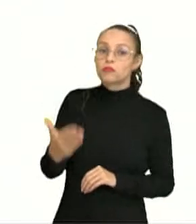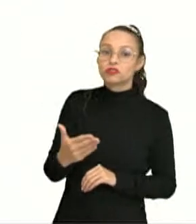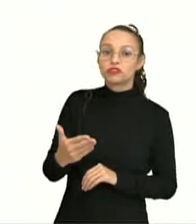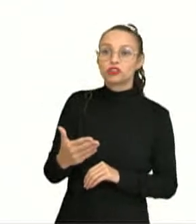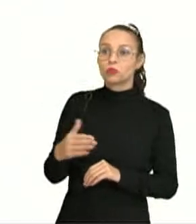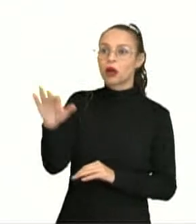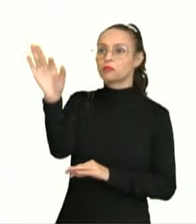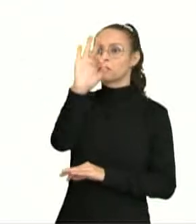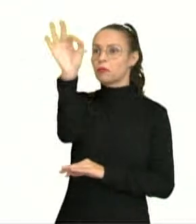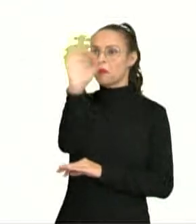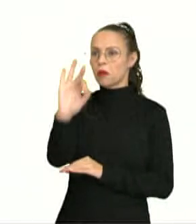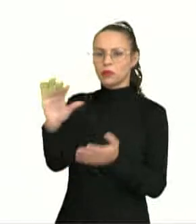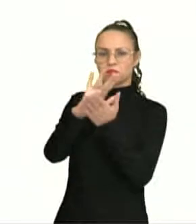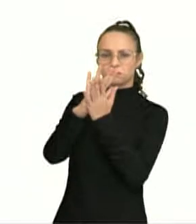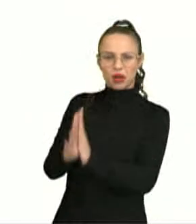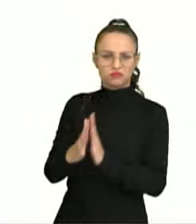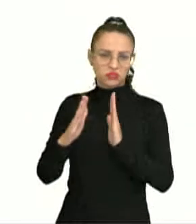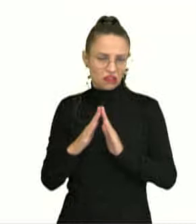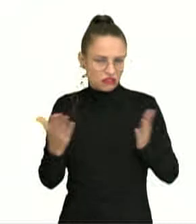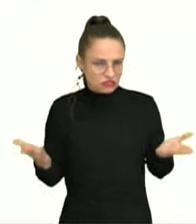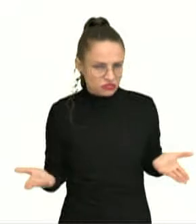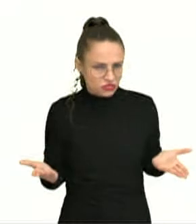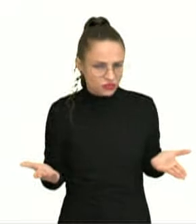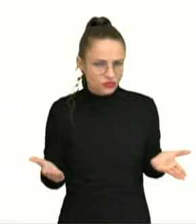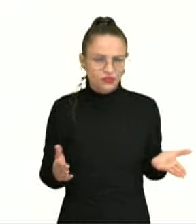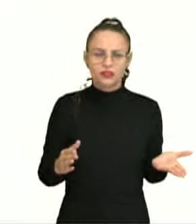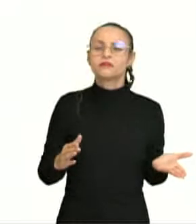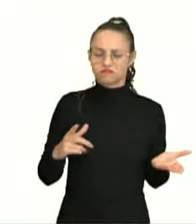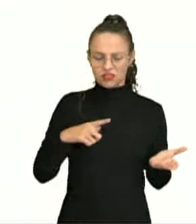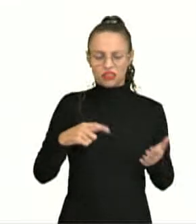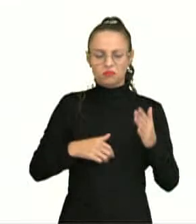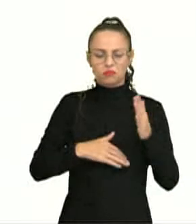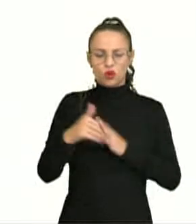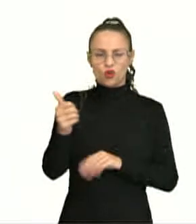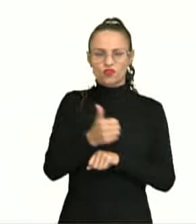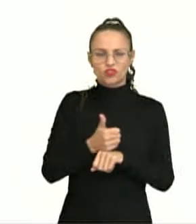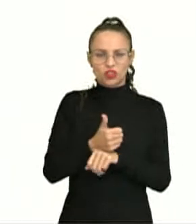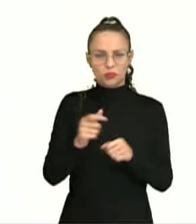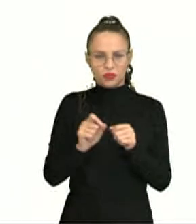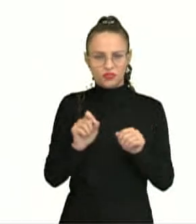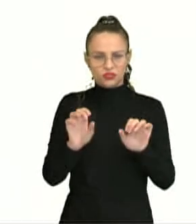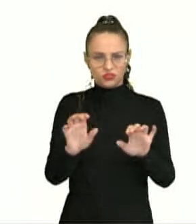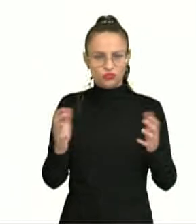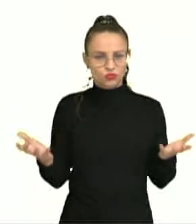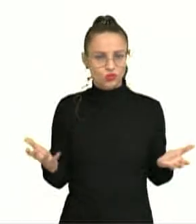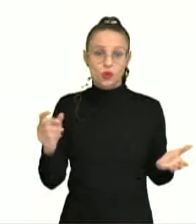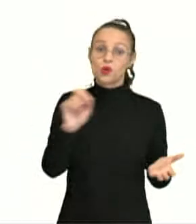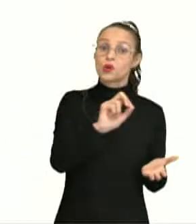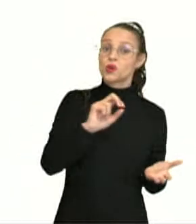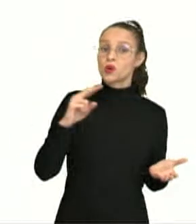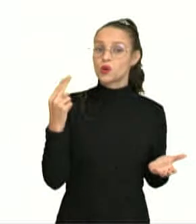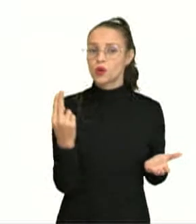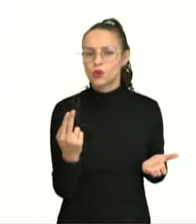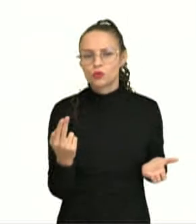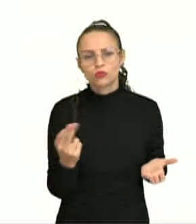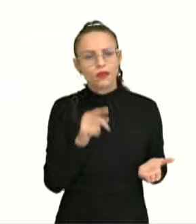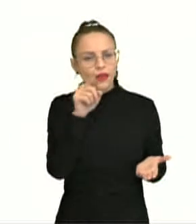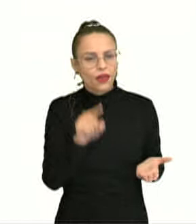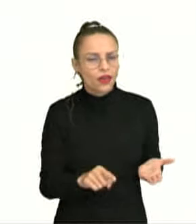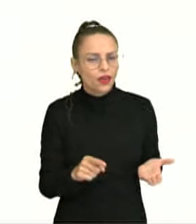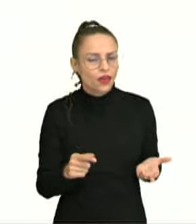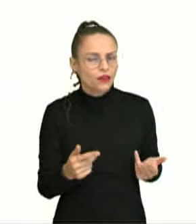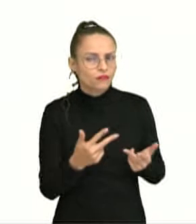casa. Haveria, assim, defenestradores profissionais. Ou, quem sabe, seria uma